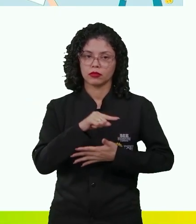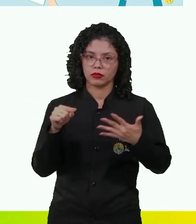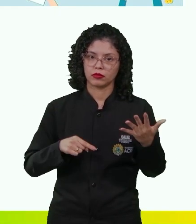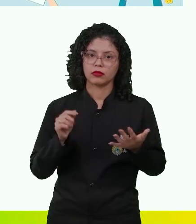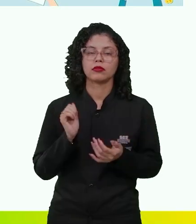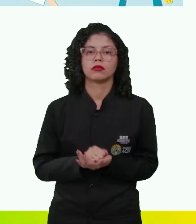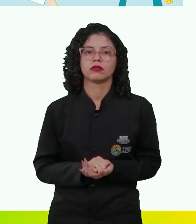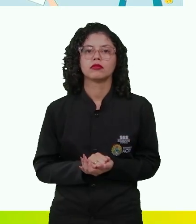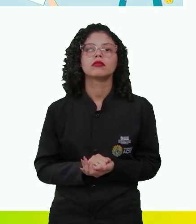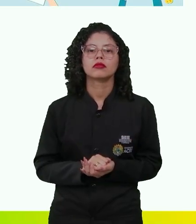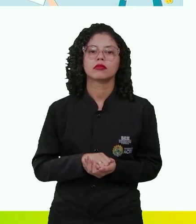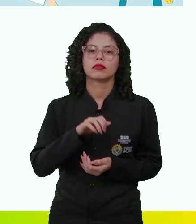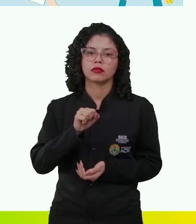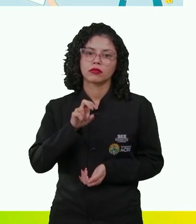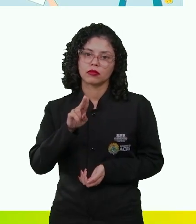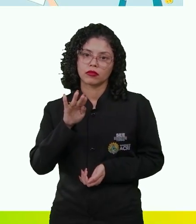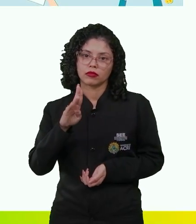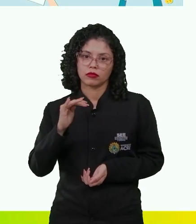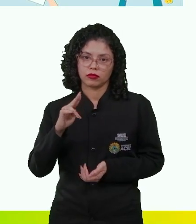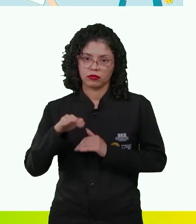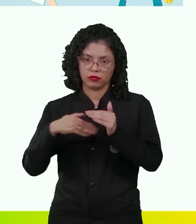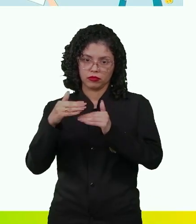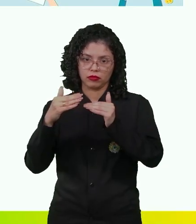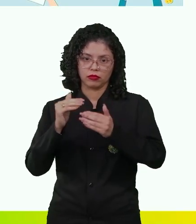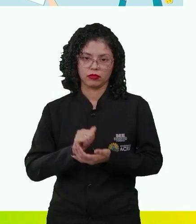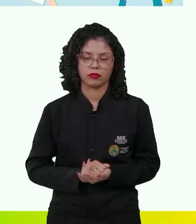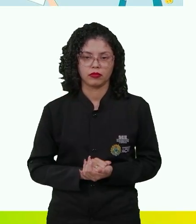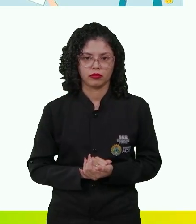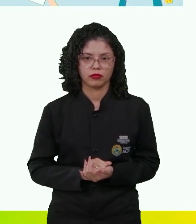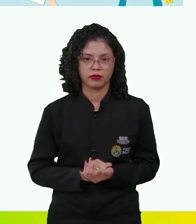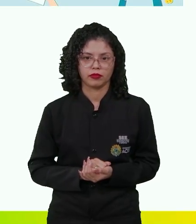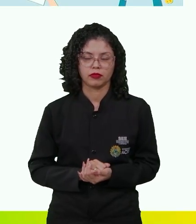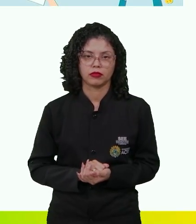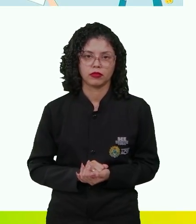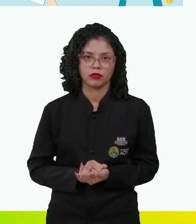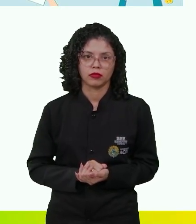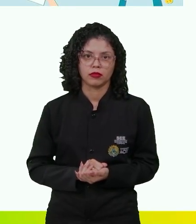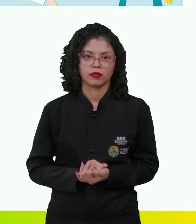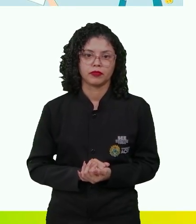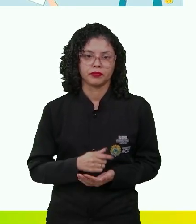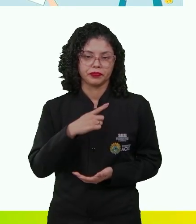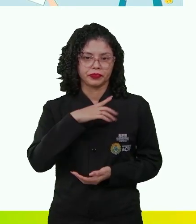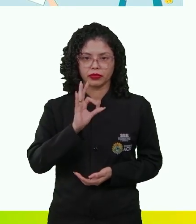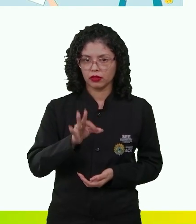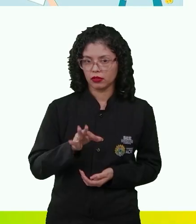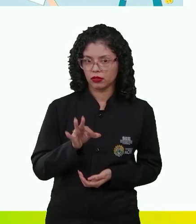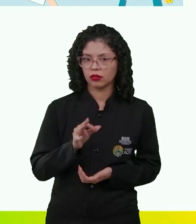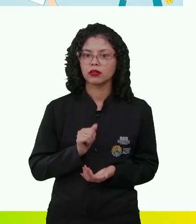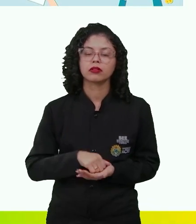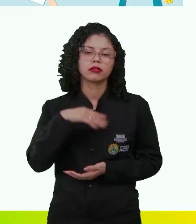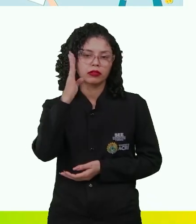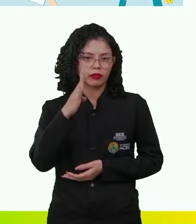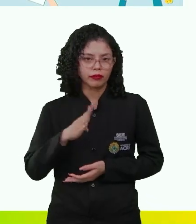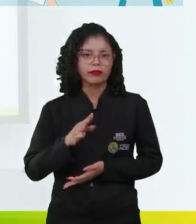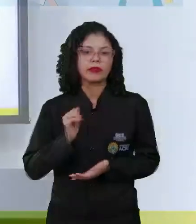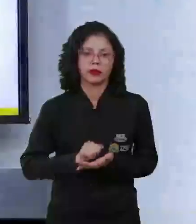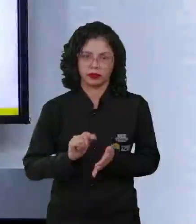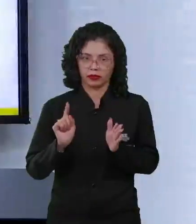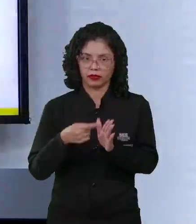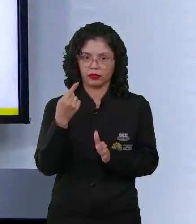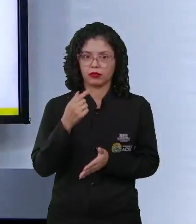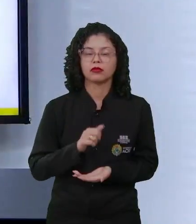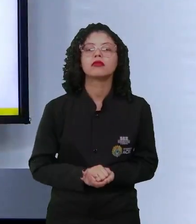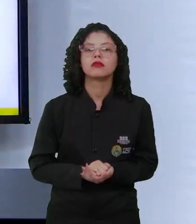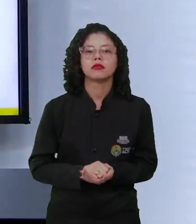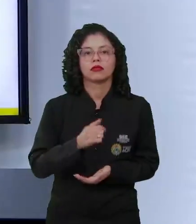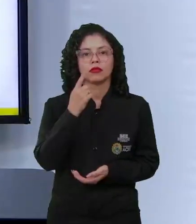como subdesenvolvidos ou em desenvolvimento. Tenho certeza que o Brasil é um deles.